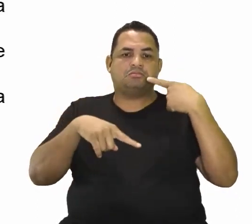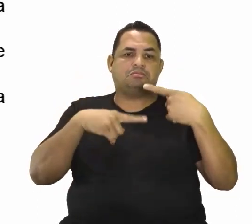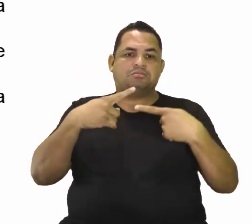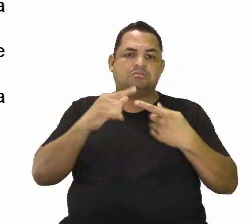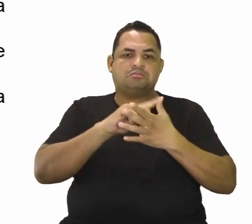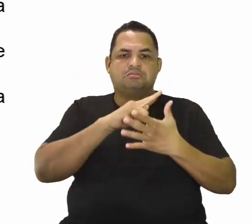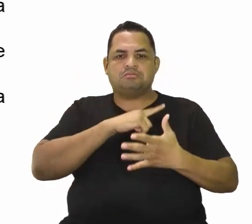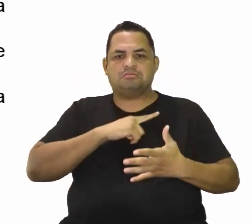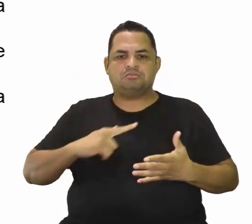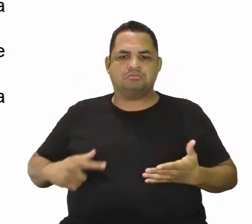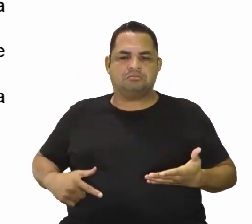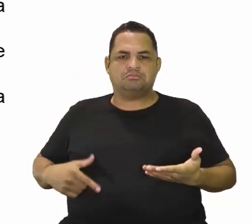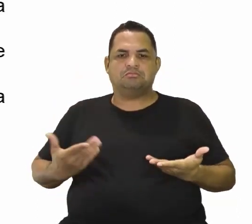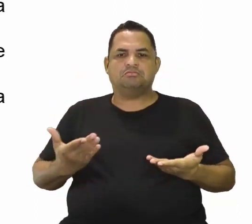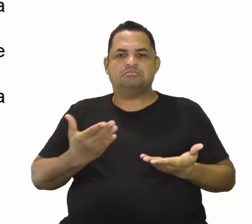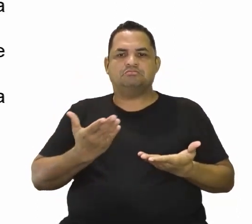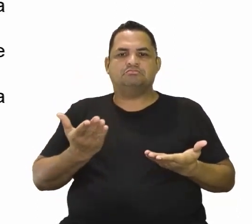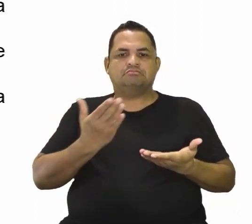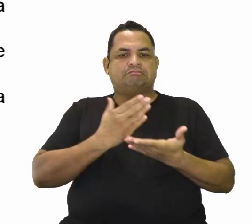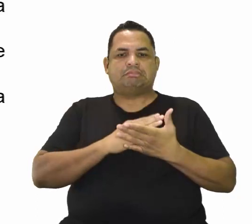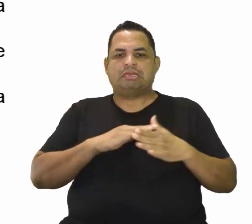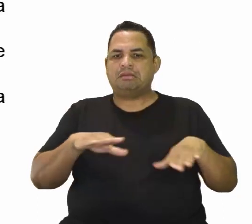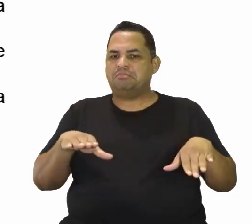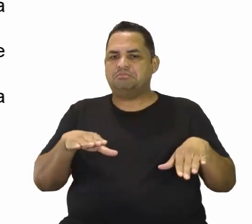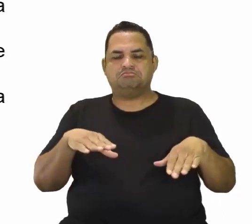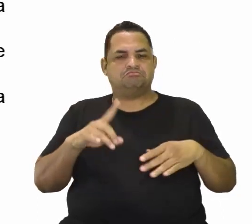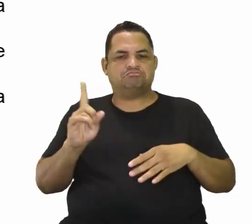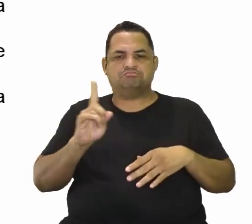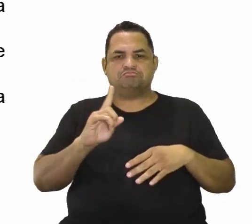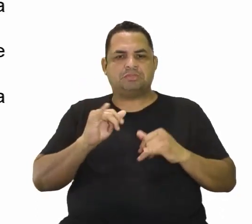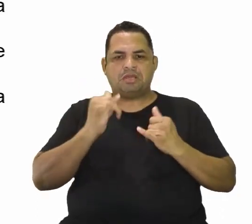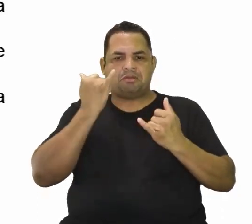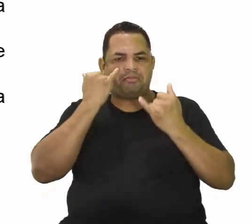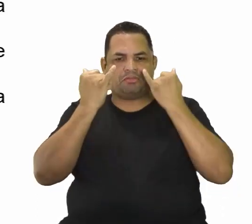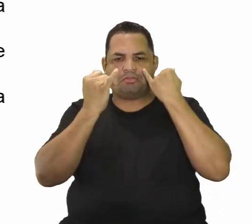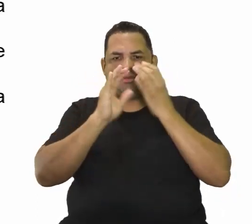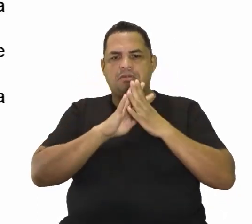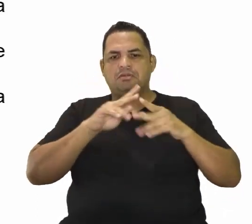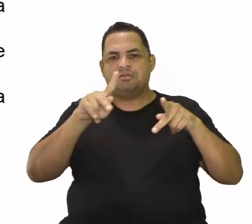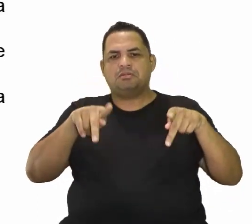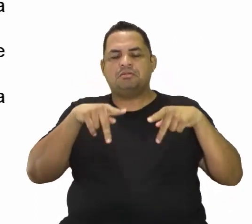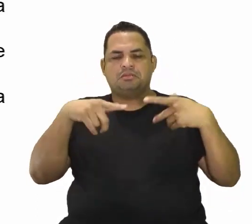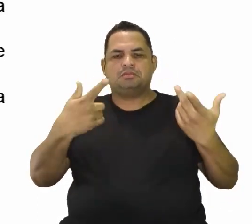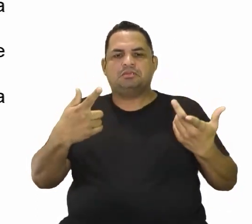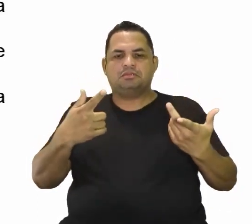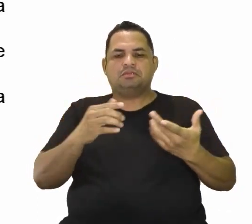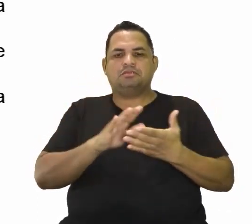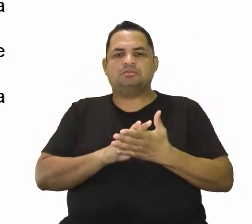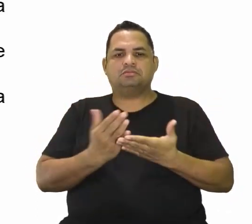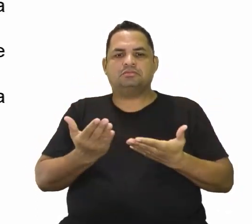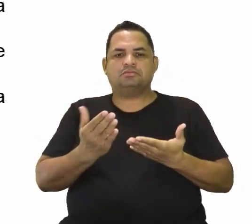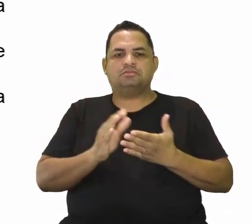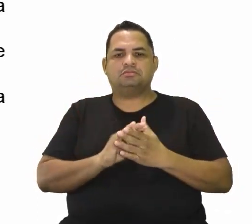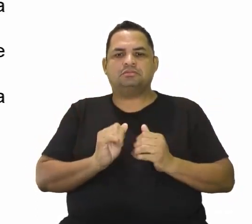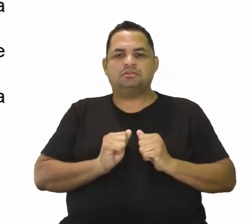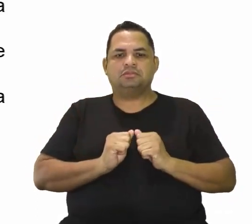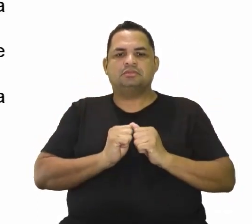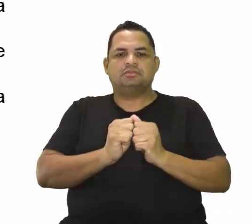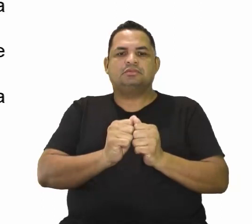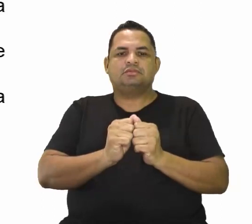o governo acabou não mais dando essas informações e por trás se